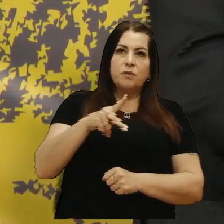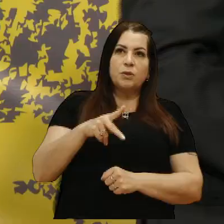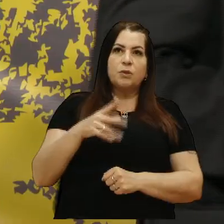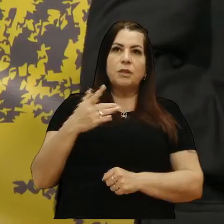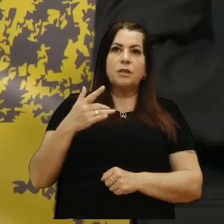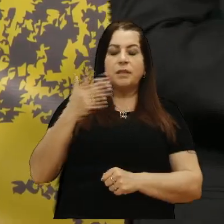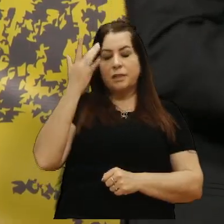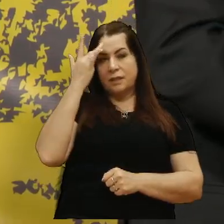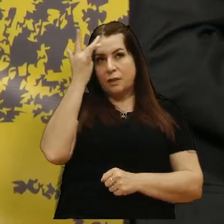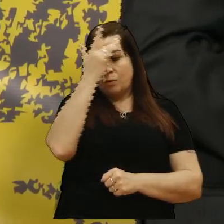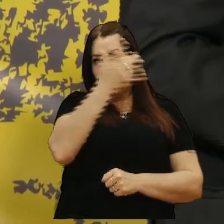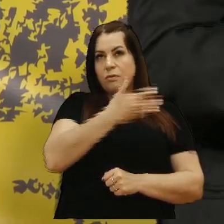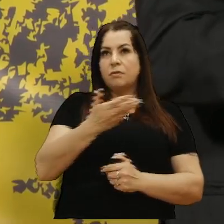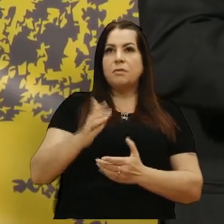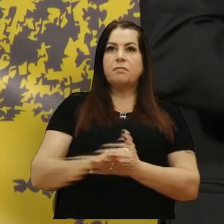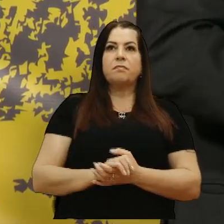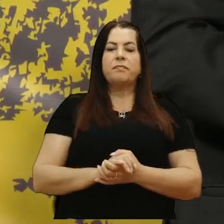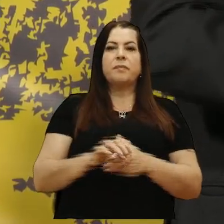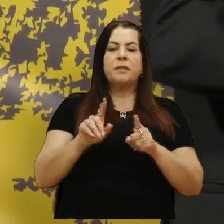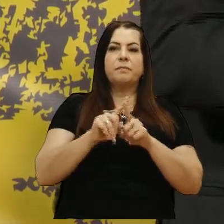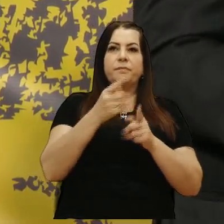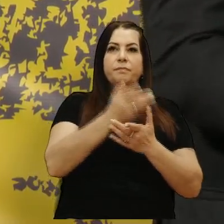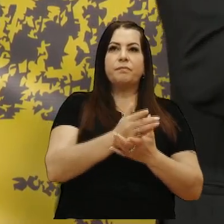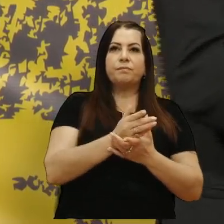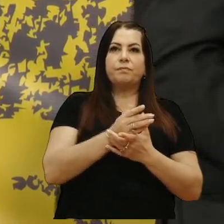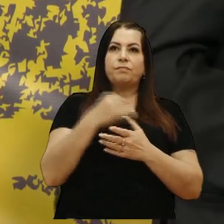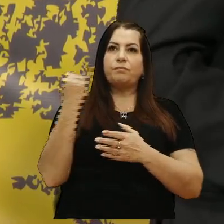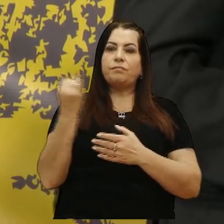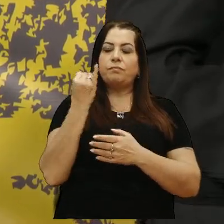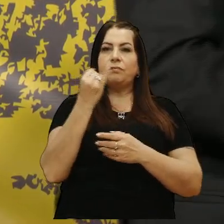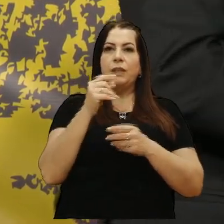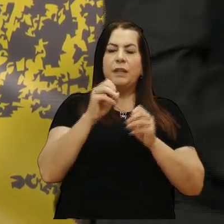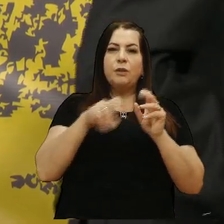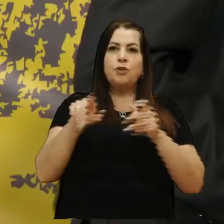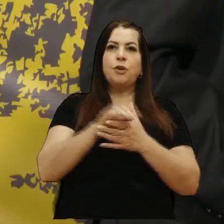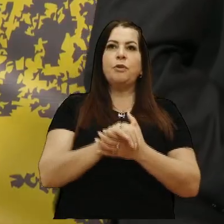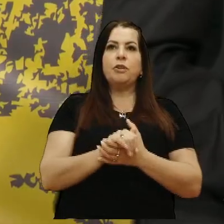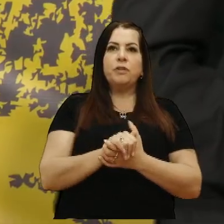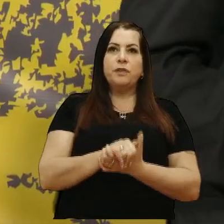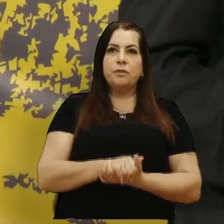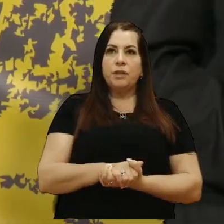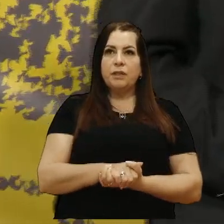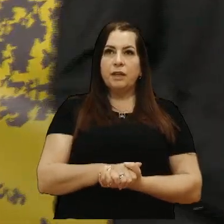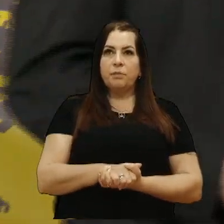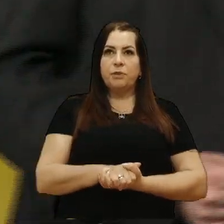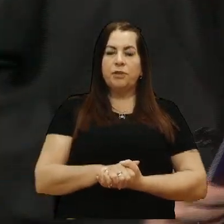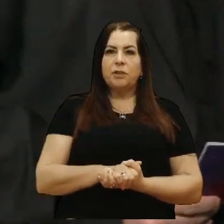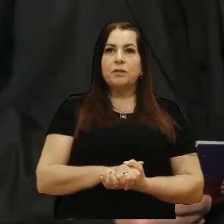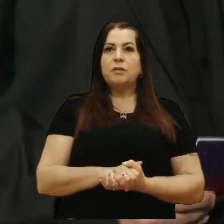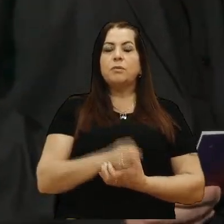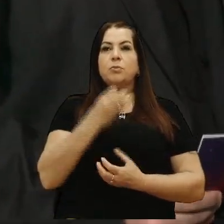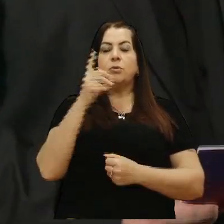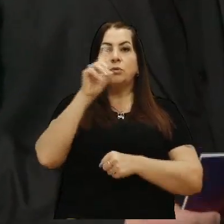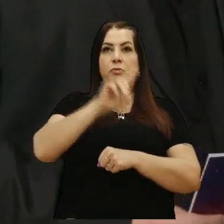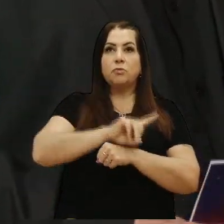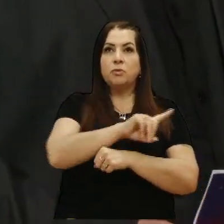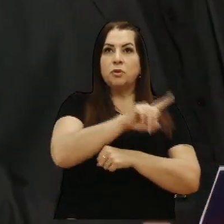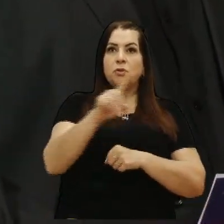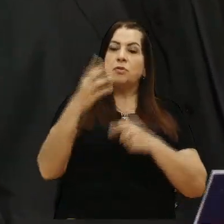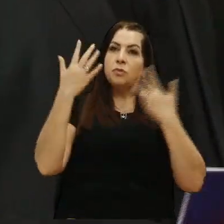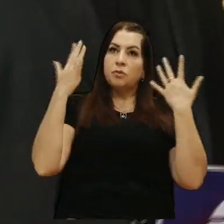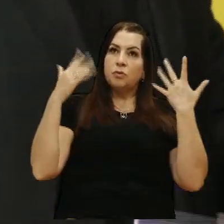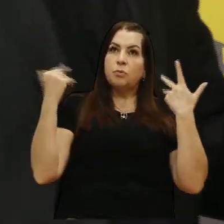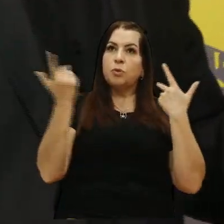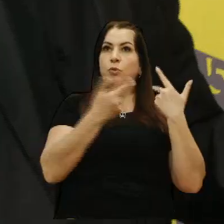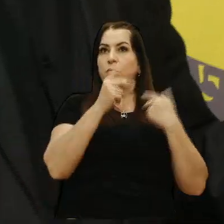saúde mental e também da sobrecarga que tem que ter essa importância com os educadores, né? Seja bem-vindo, bom dia. Bom dia, primeiro parabenizar